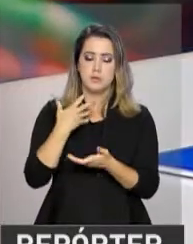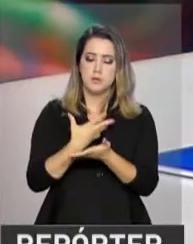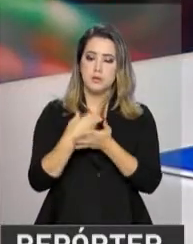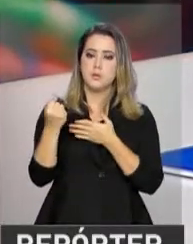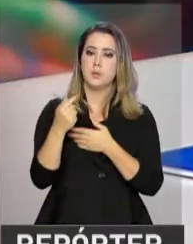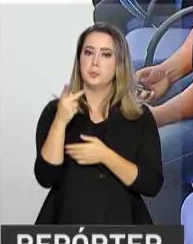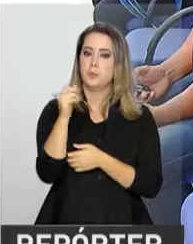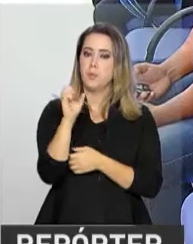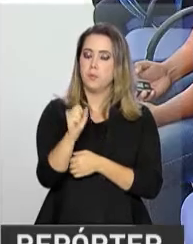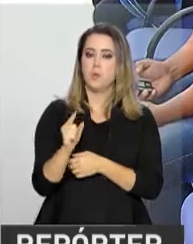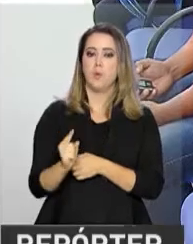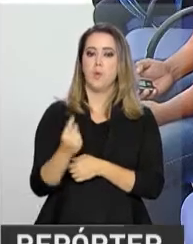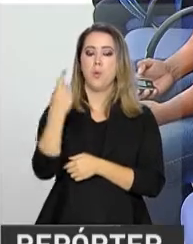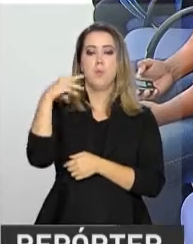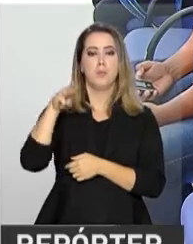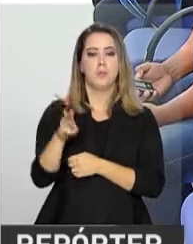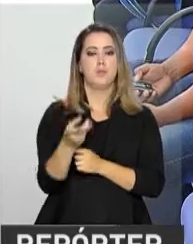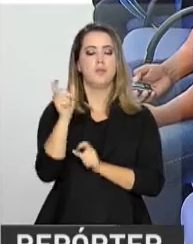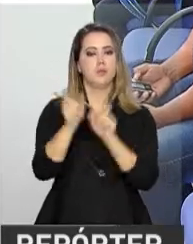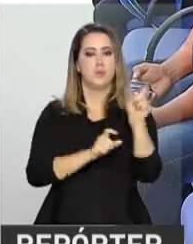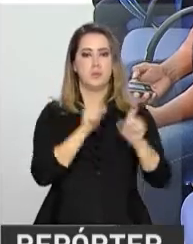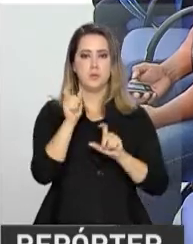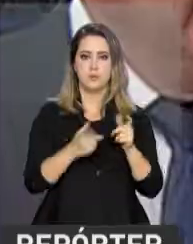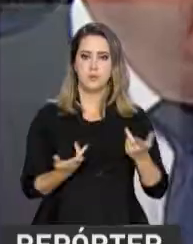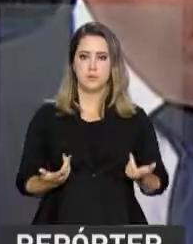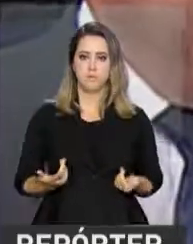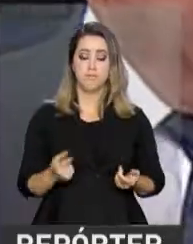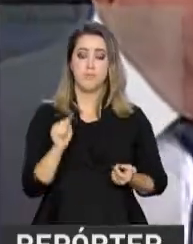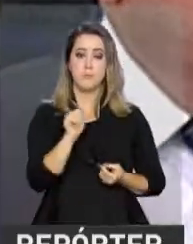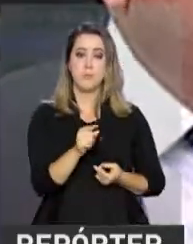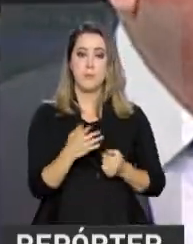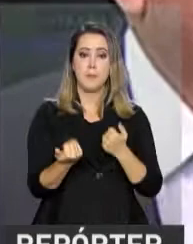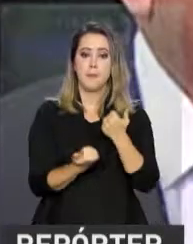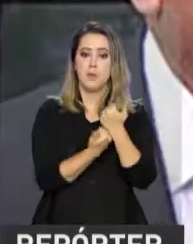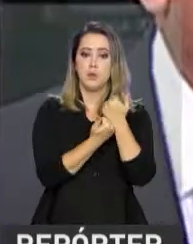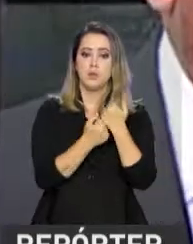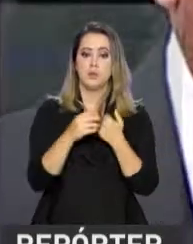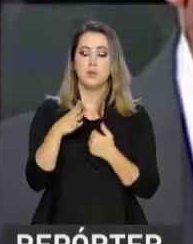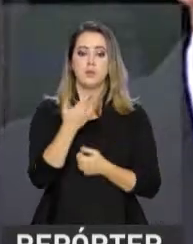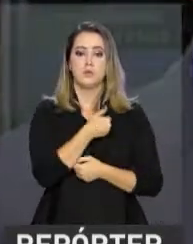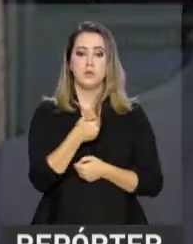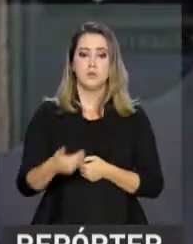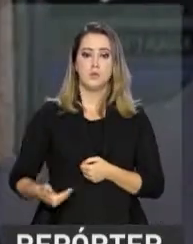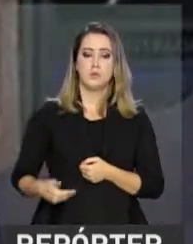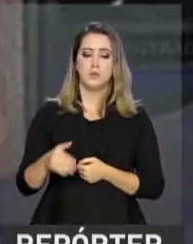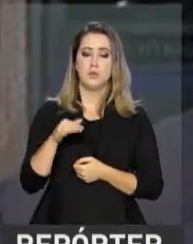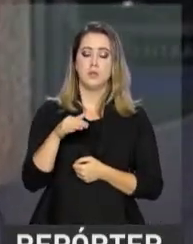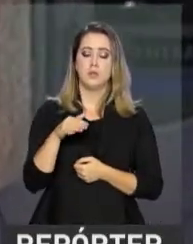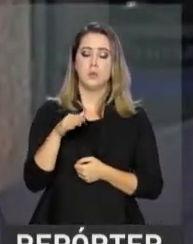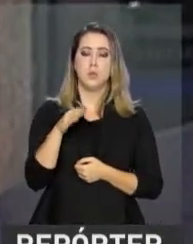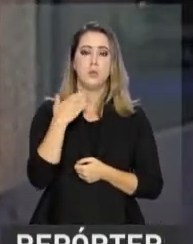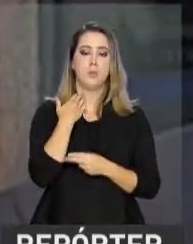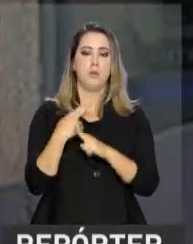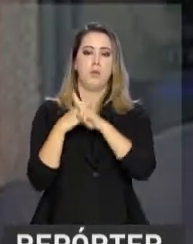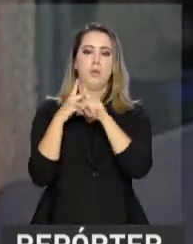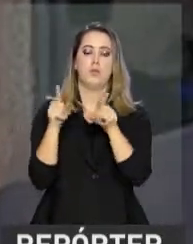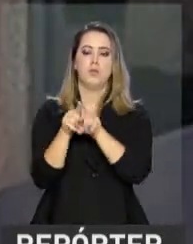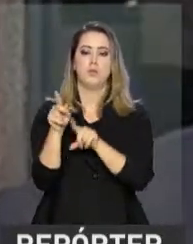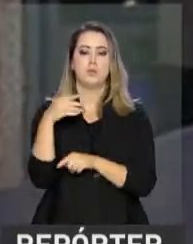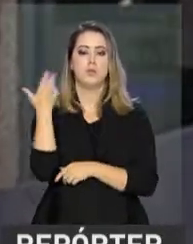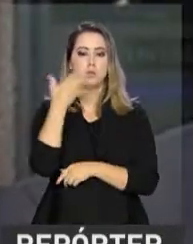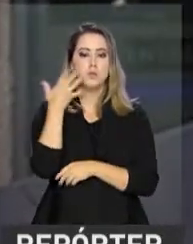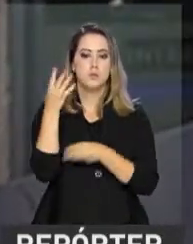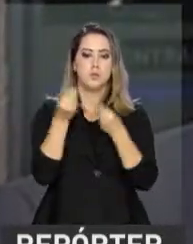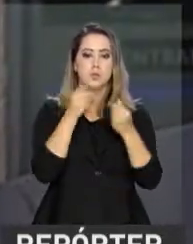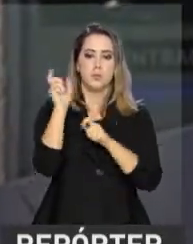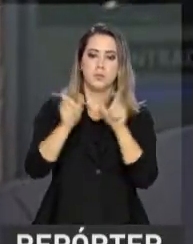serem sacados por 1,5 milhão de pessoas. O vice-presidente do governo da Caixa, Roberto Desier, explica como o